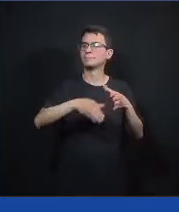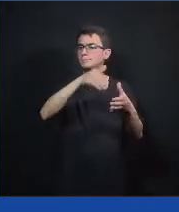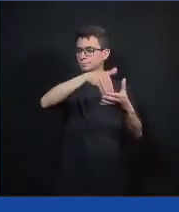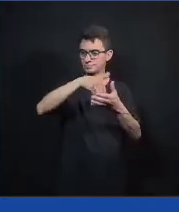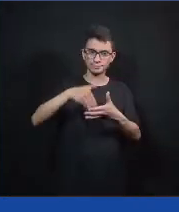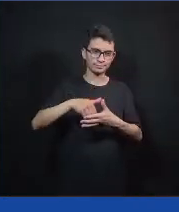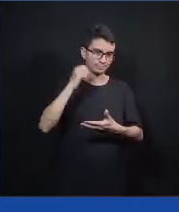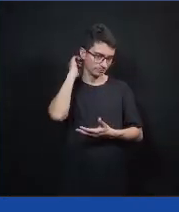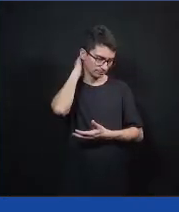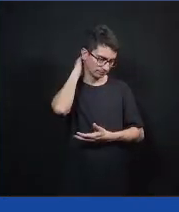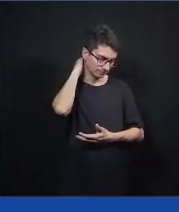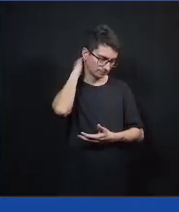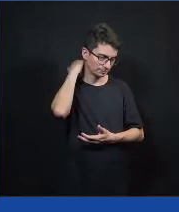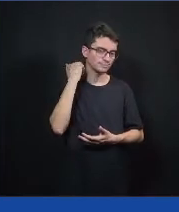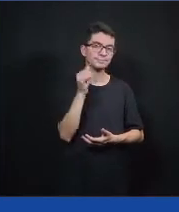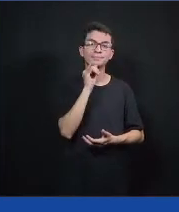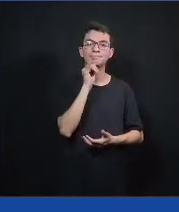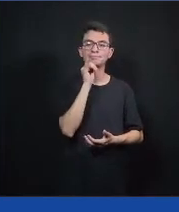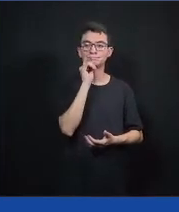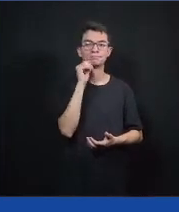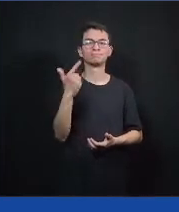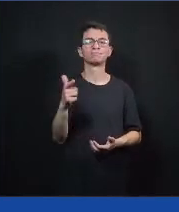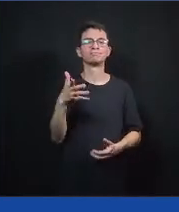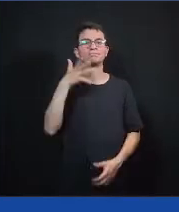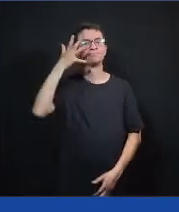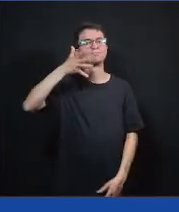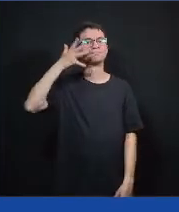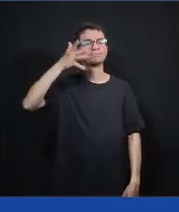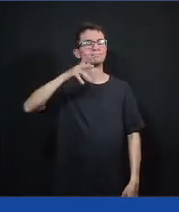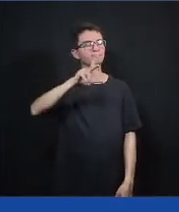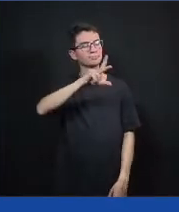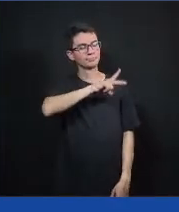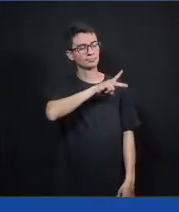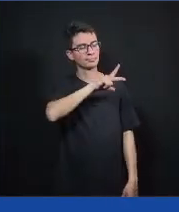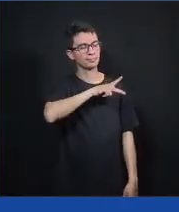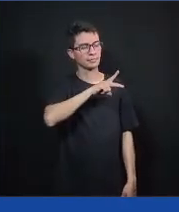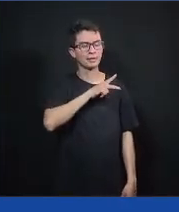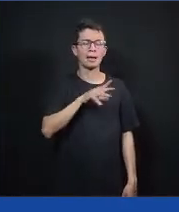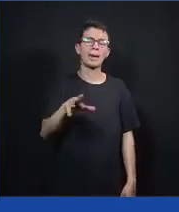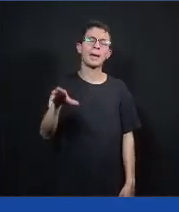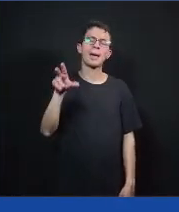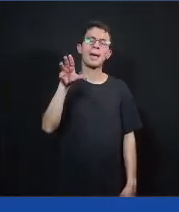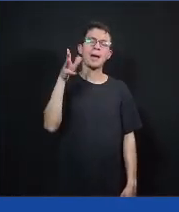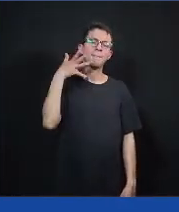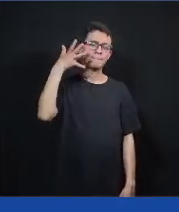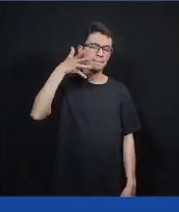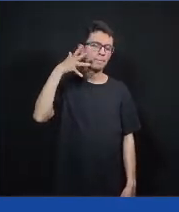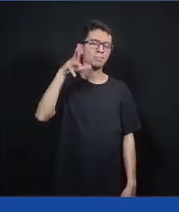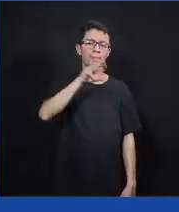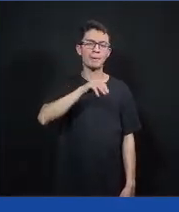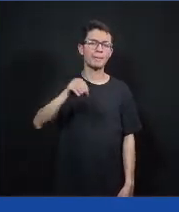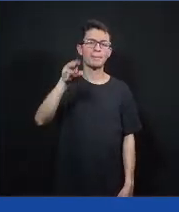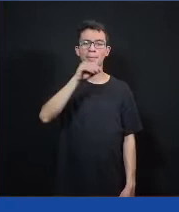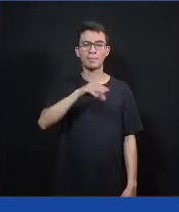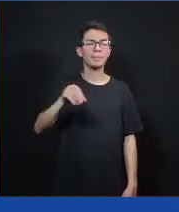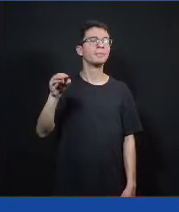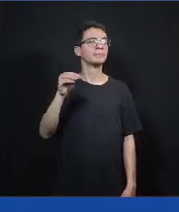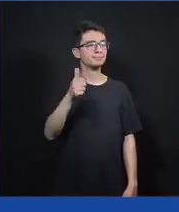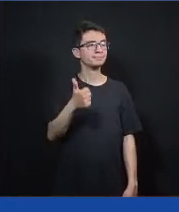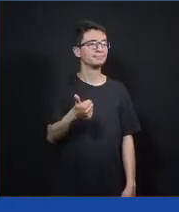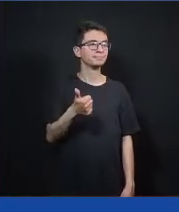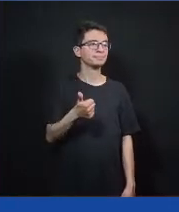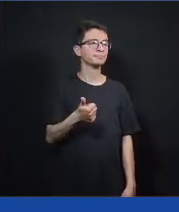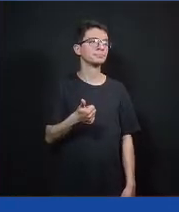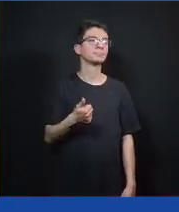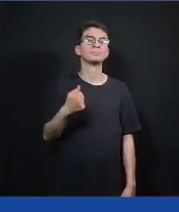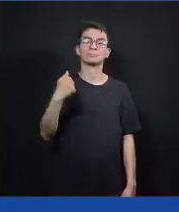há sequer direito à fala para parlamentares individuais. Para falar em sessões do plenário, é preciso